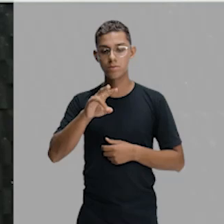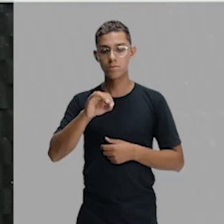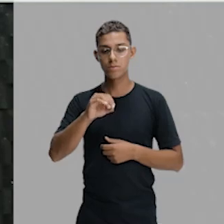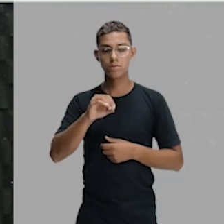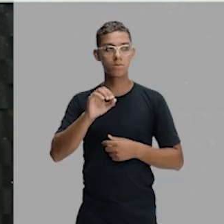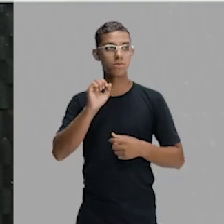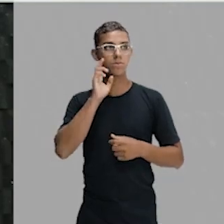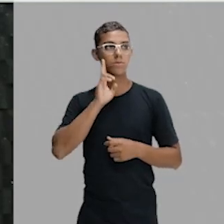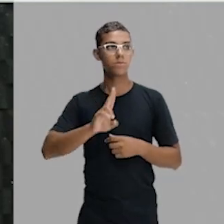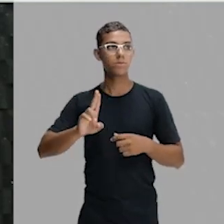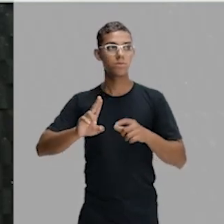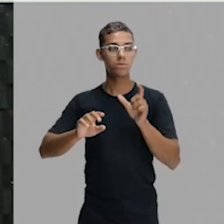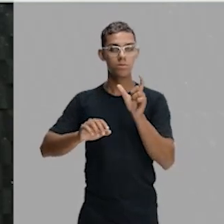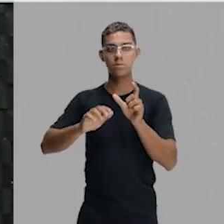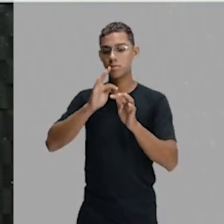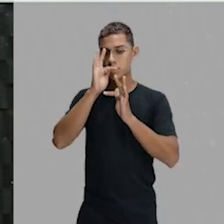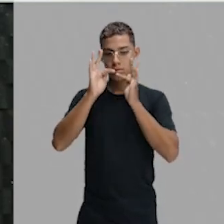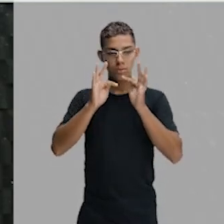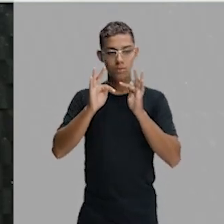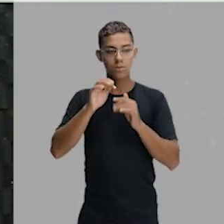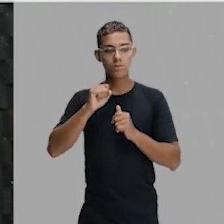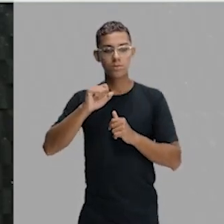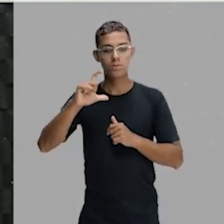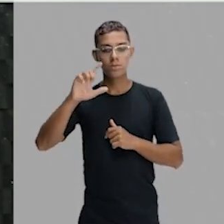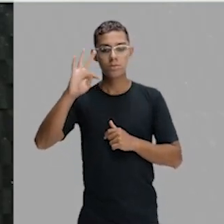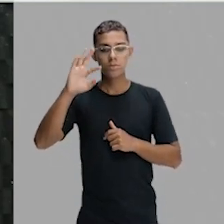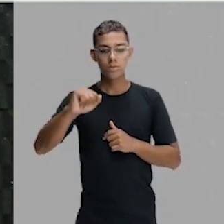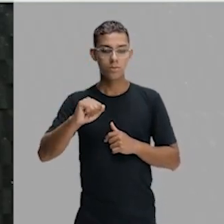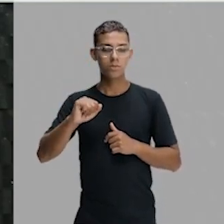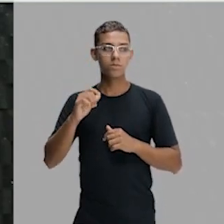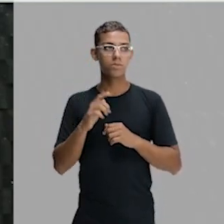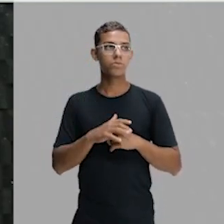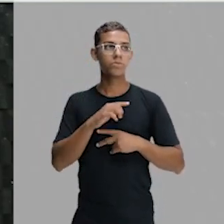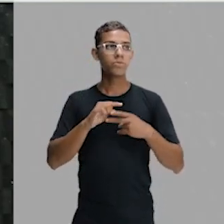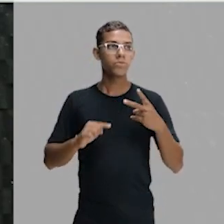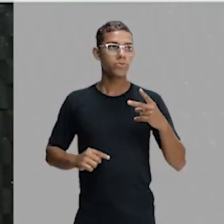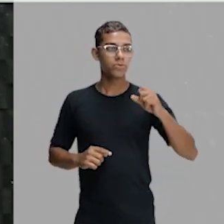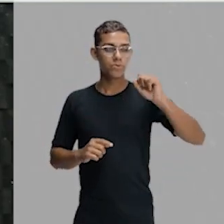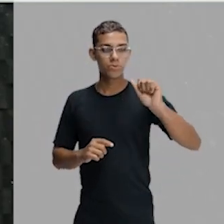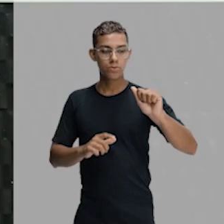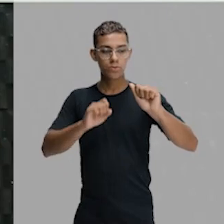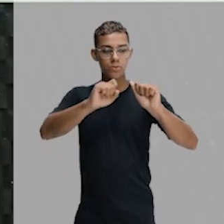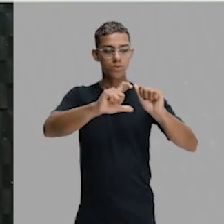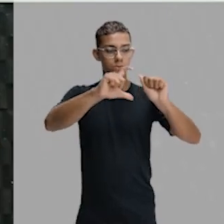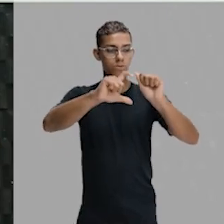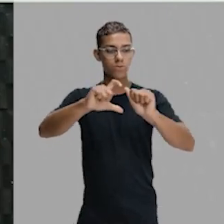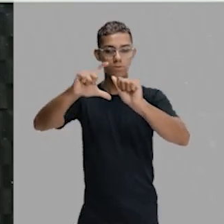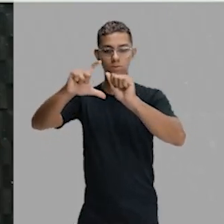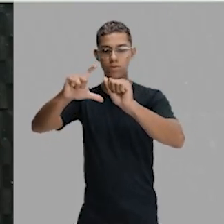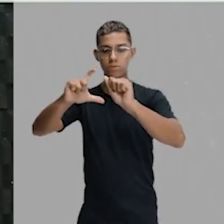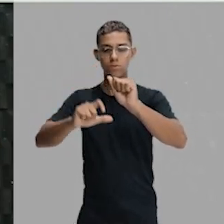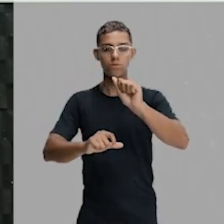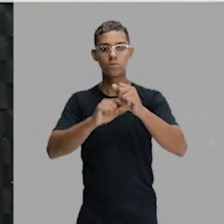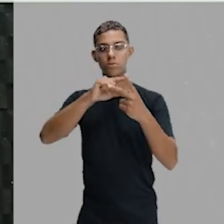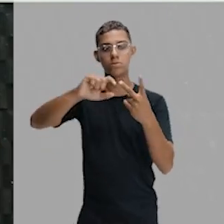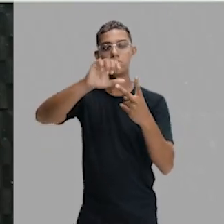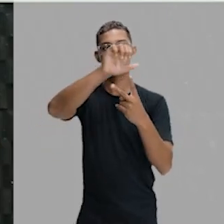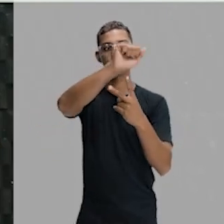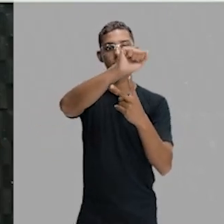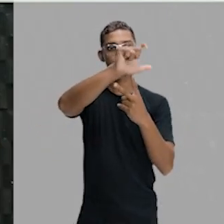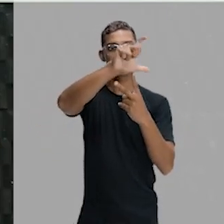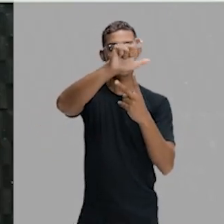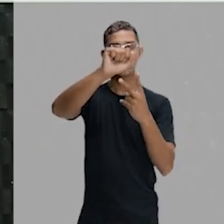ser planta alta? Quando ela tiver 2 azões ou quando ela tiver um